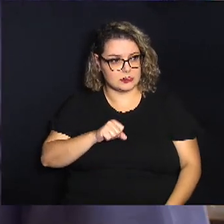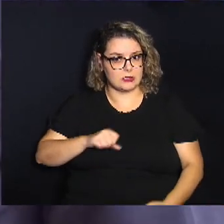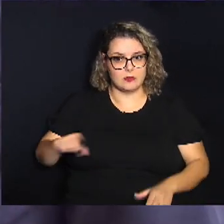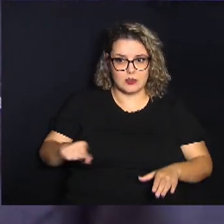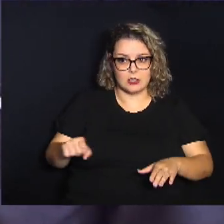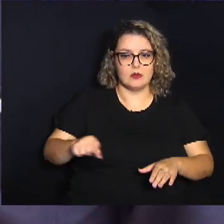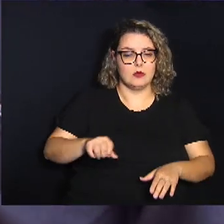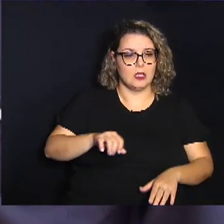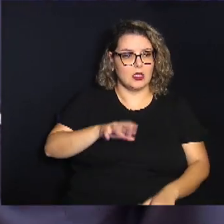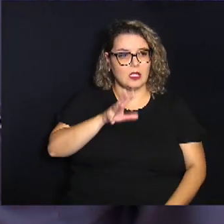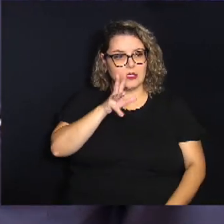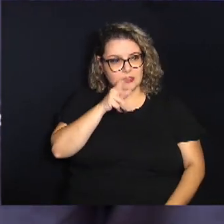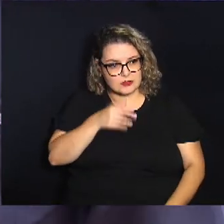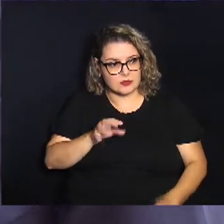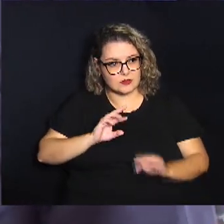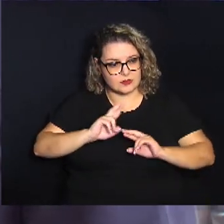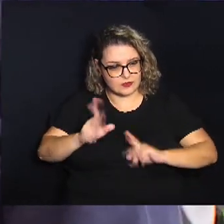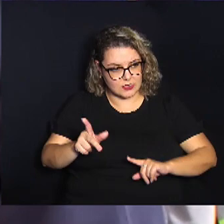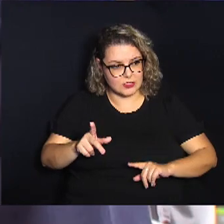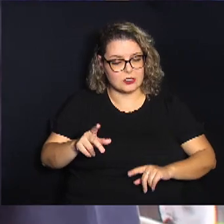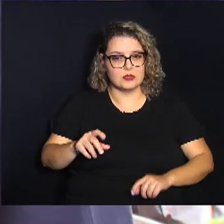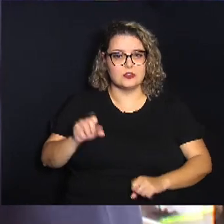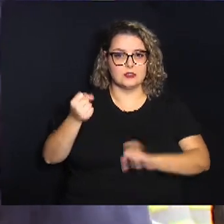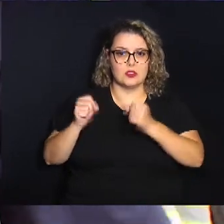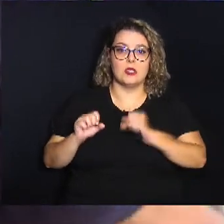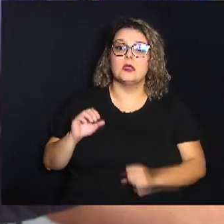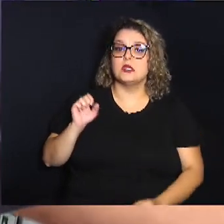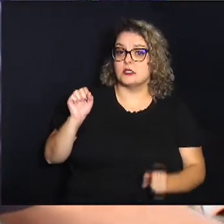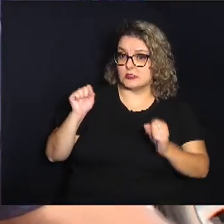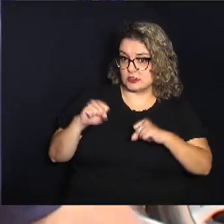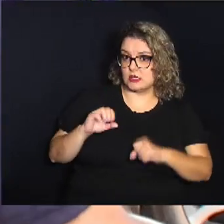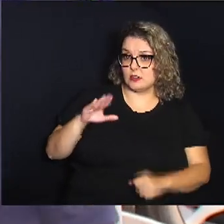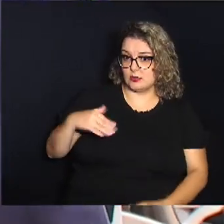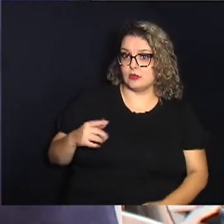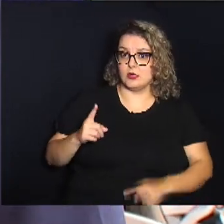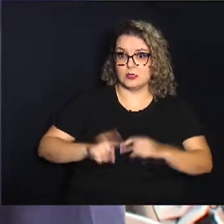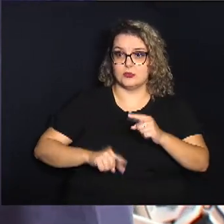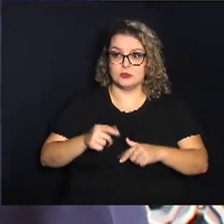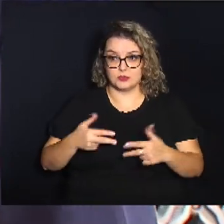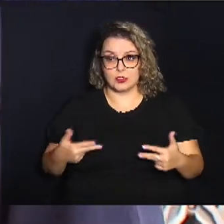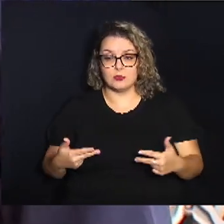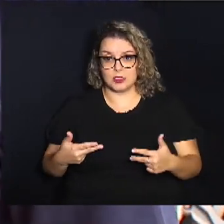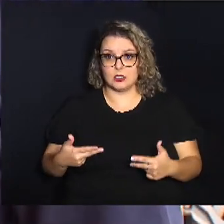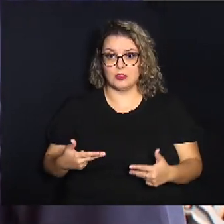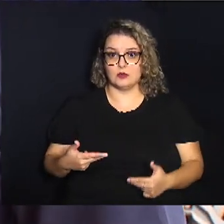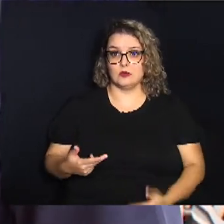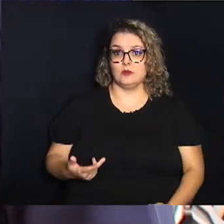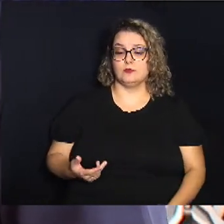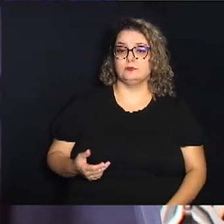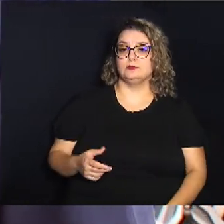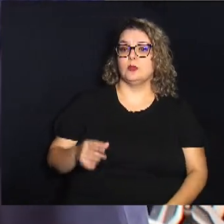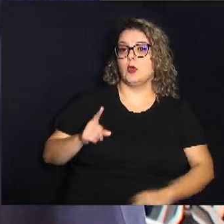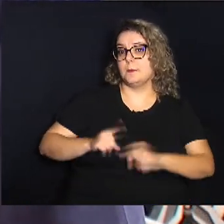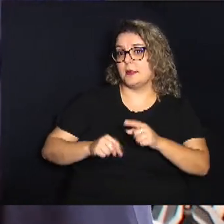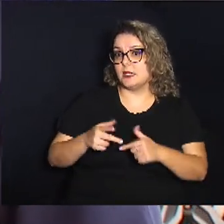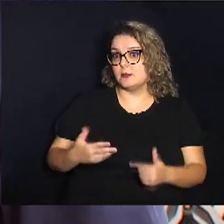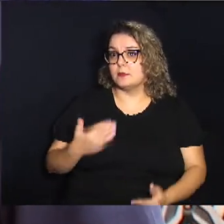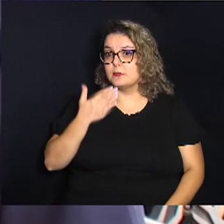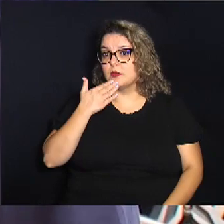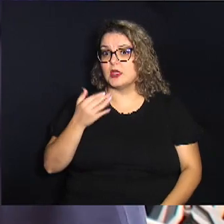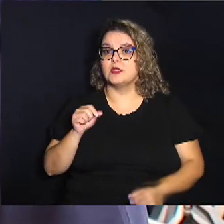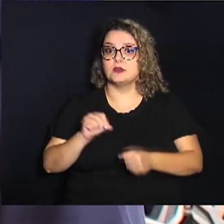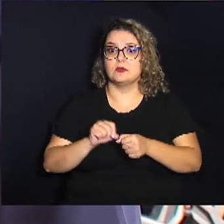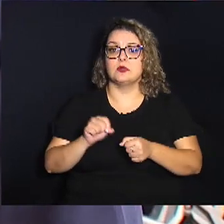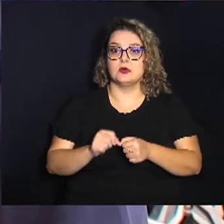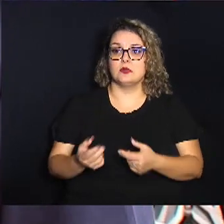especificado pelo fabricante isso e quando você põe no aparelho e ali a gente o aparelho ele pede que a gente faça